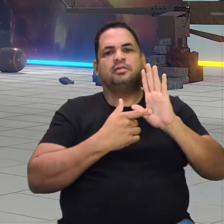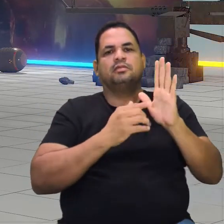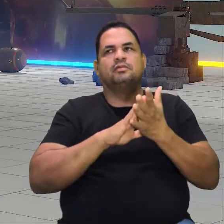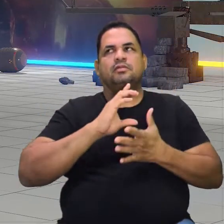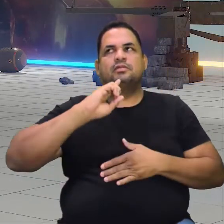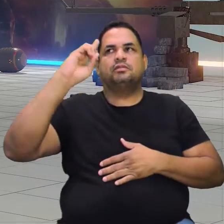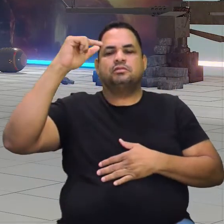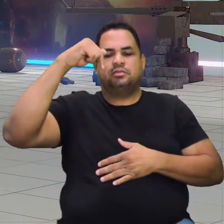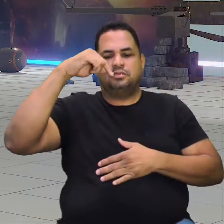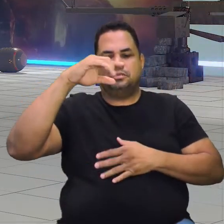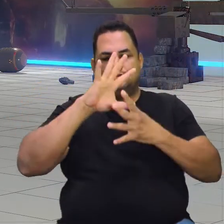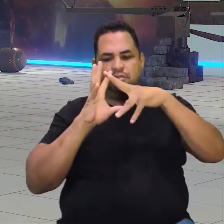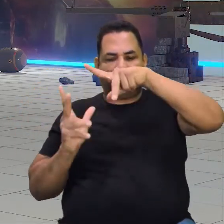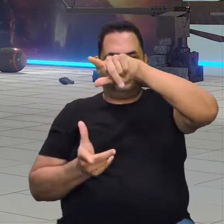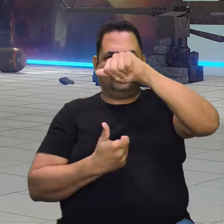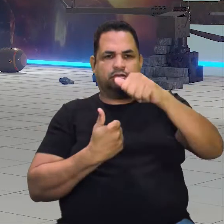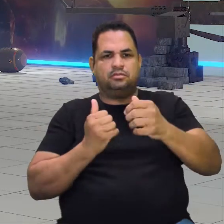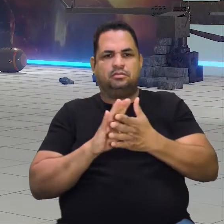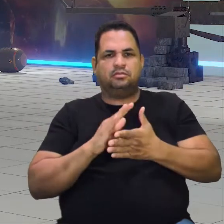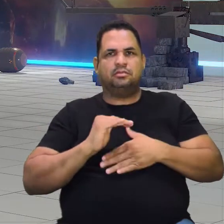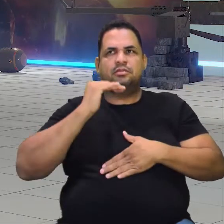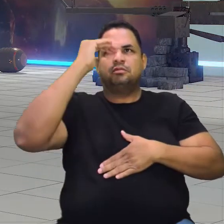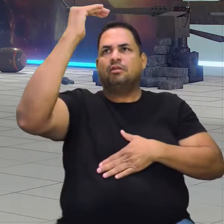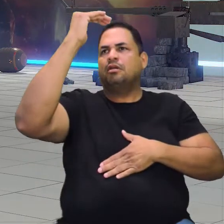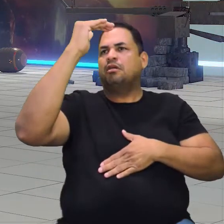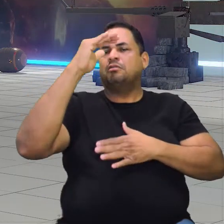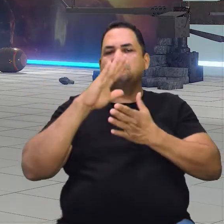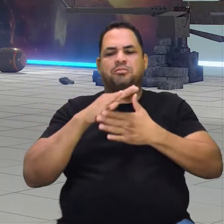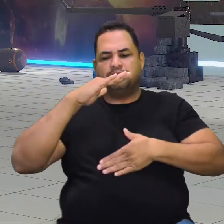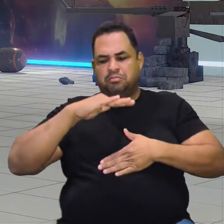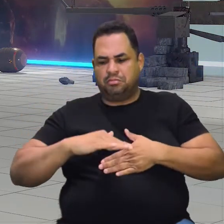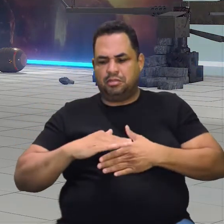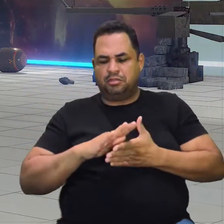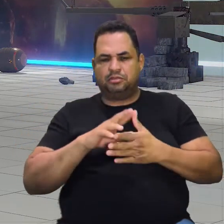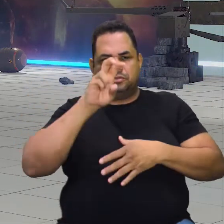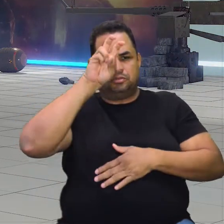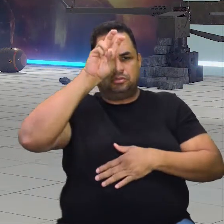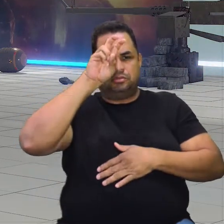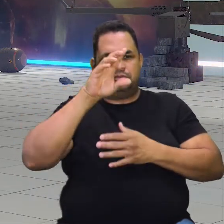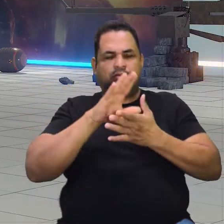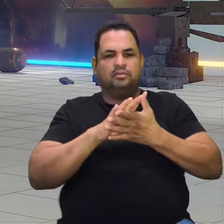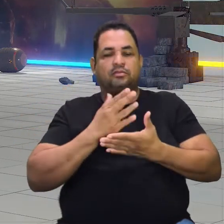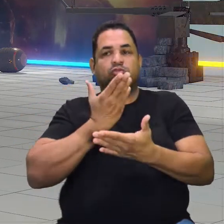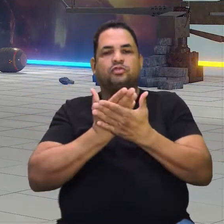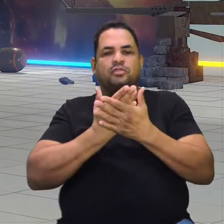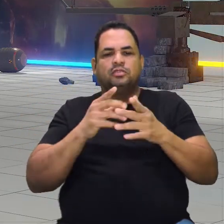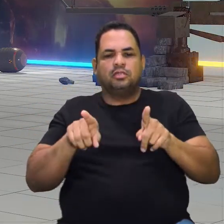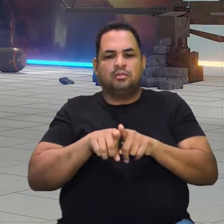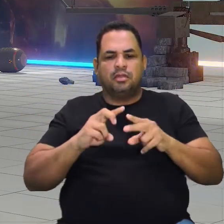vamos ver o Egito, Alto Egito, Baixo Egito. Nós iremos ver as pirâmides, o que